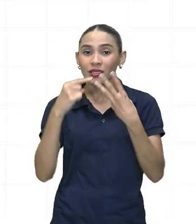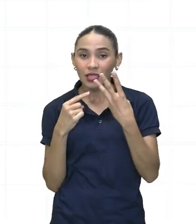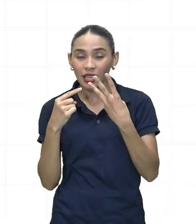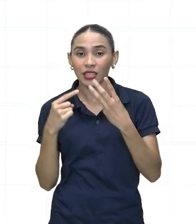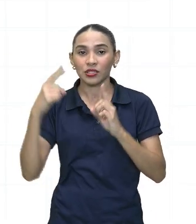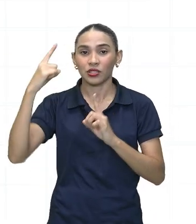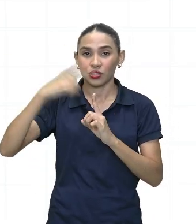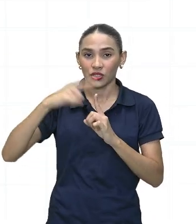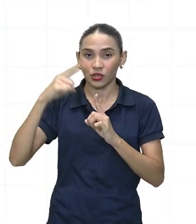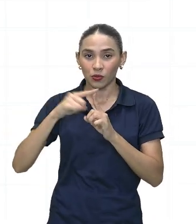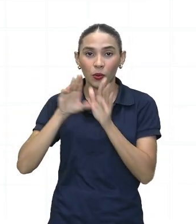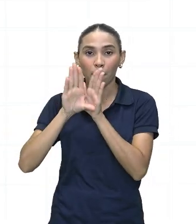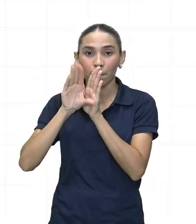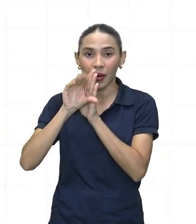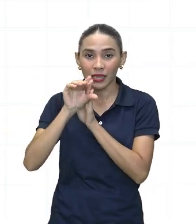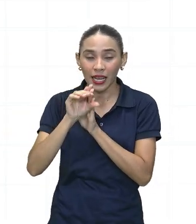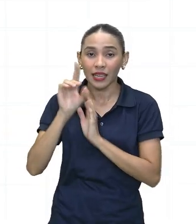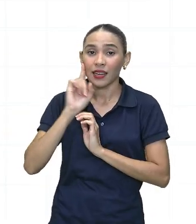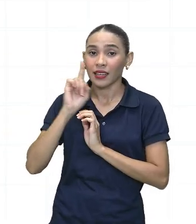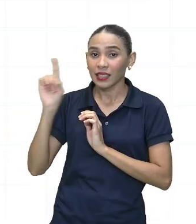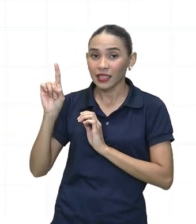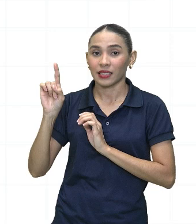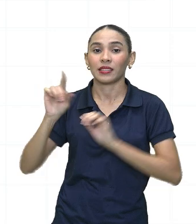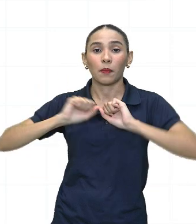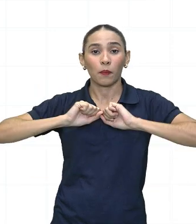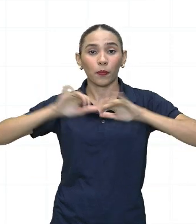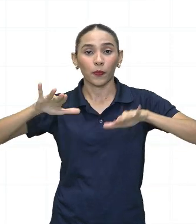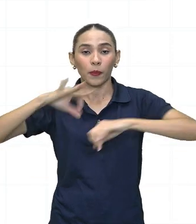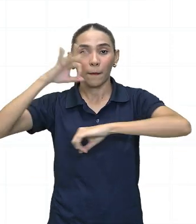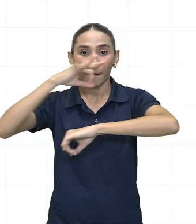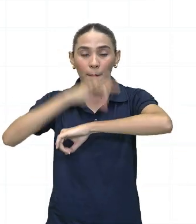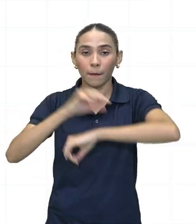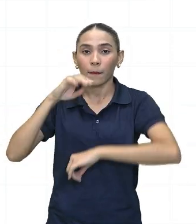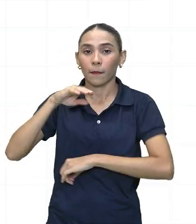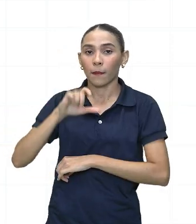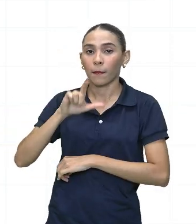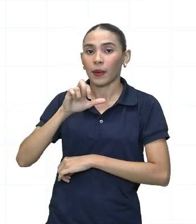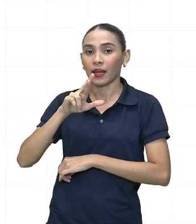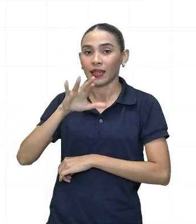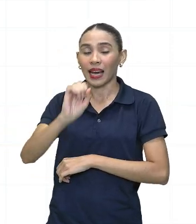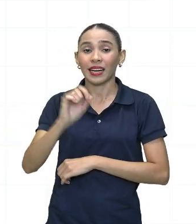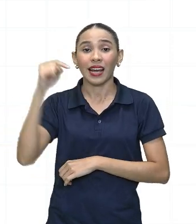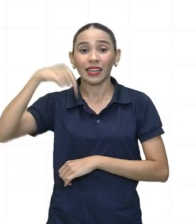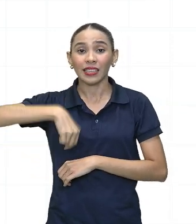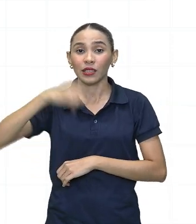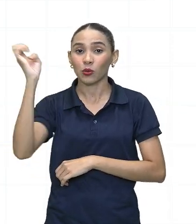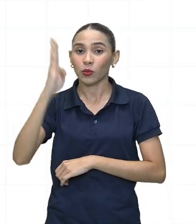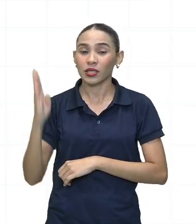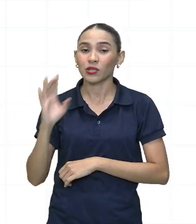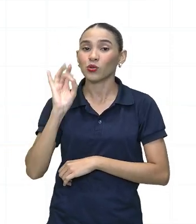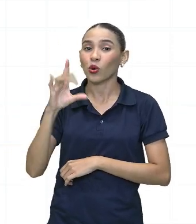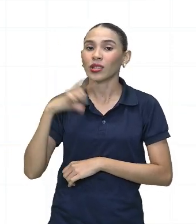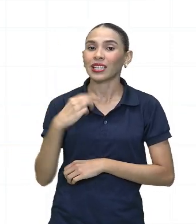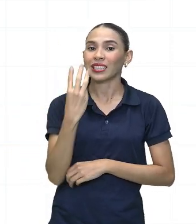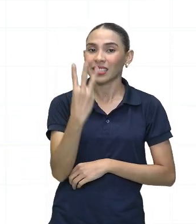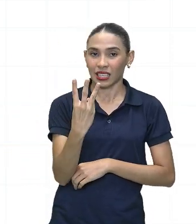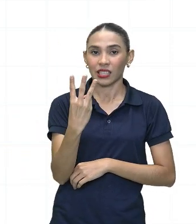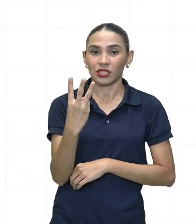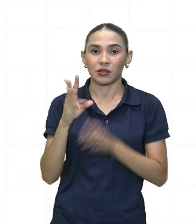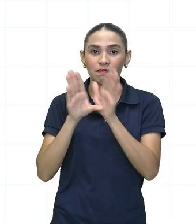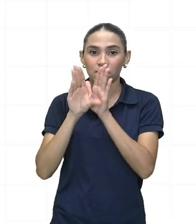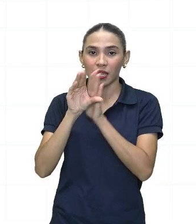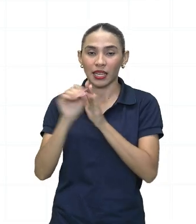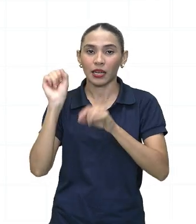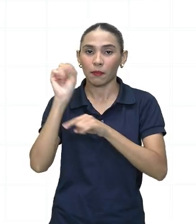de protozoário causam malária. Então aqui no Brasil, nós temos só esses 3 protozoários, né?